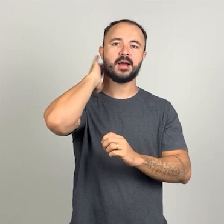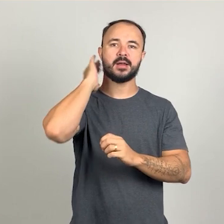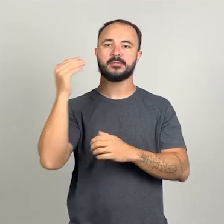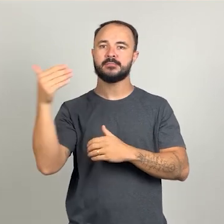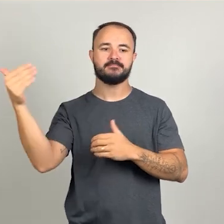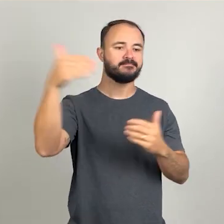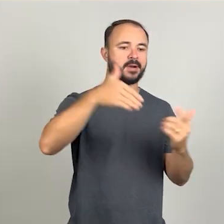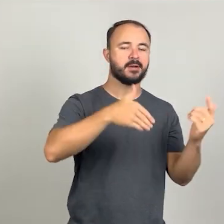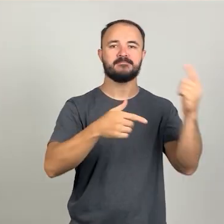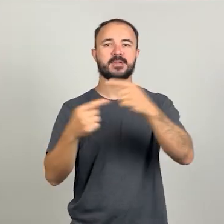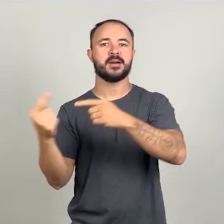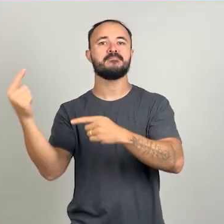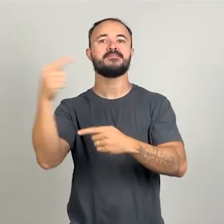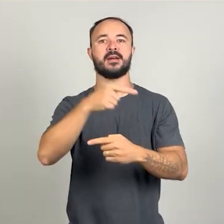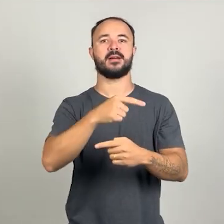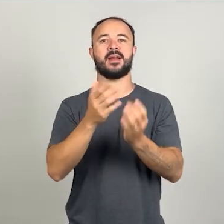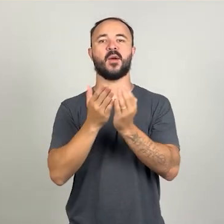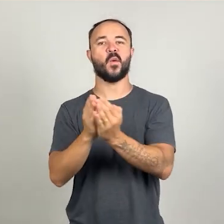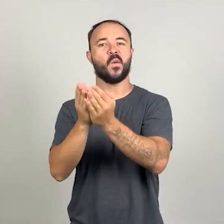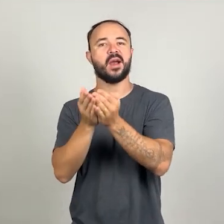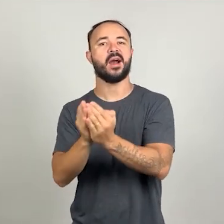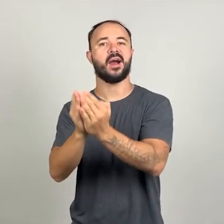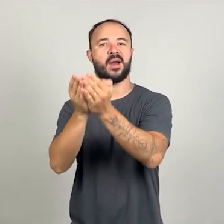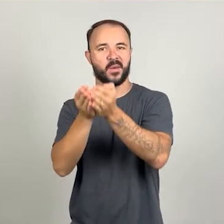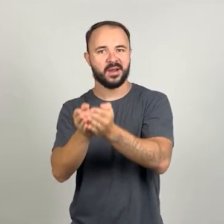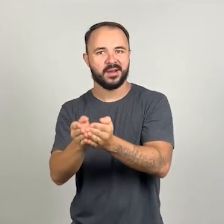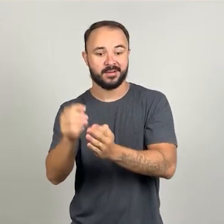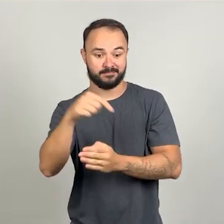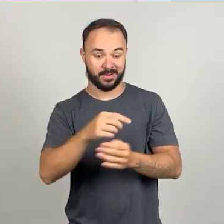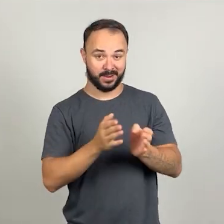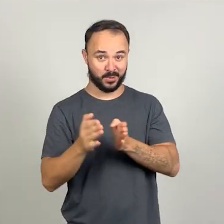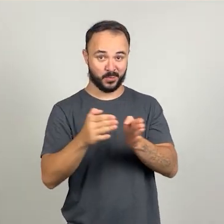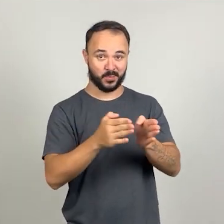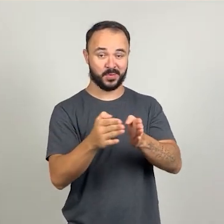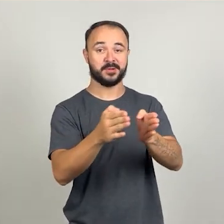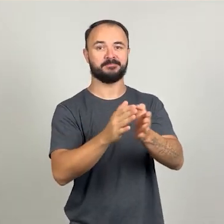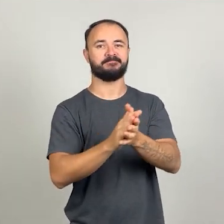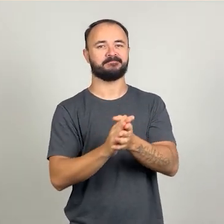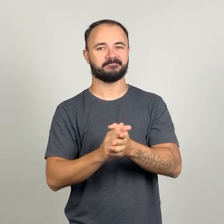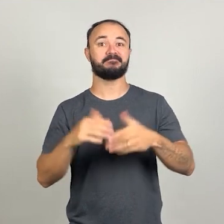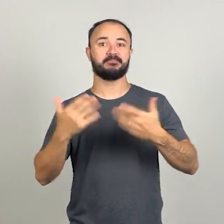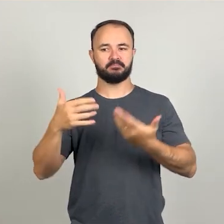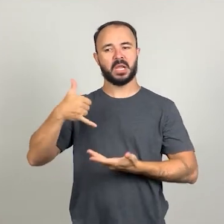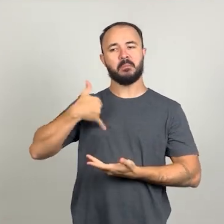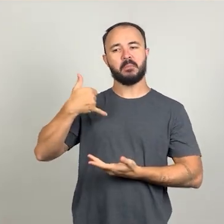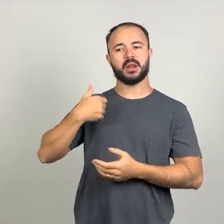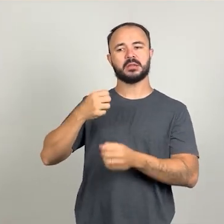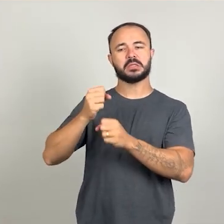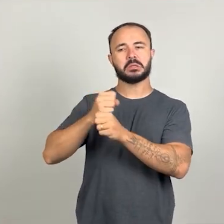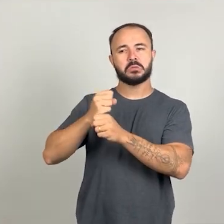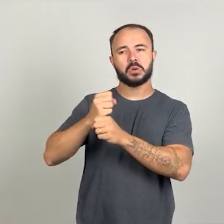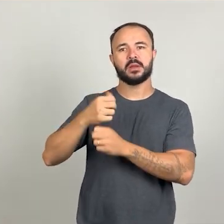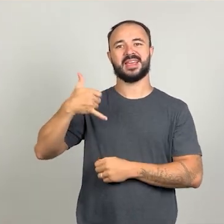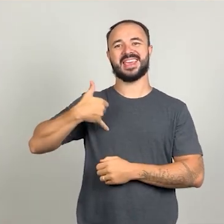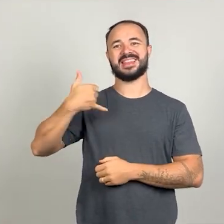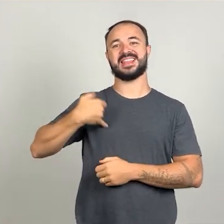Pará. E aí, quando a gente completou 100 anos, quando a Imperatriz completou 100 anos, nós não